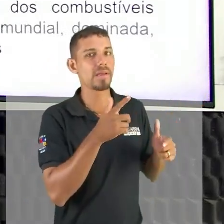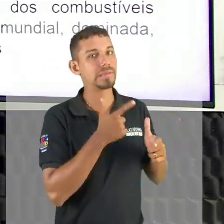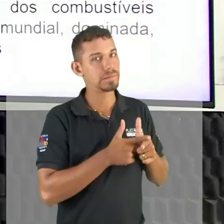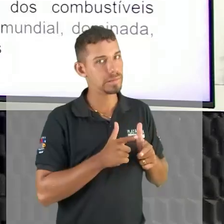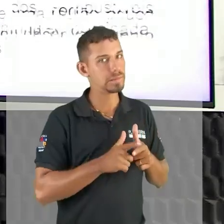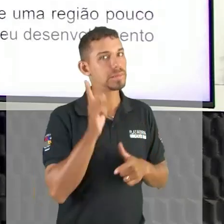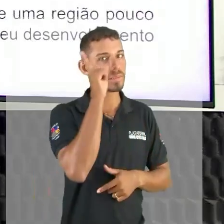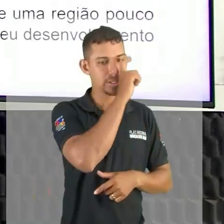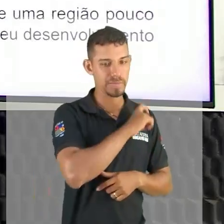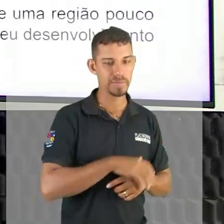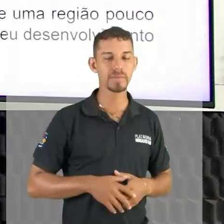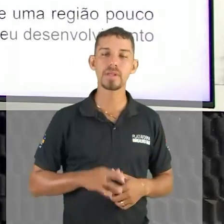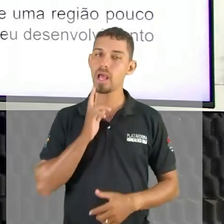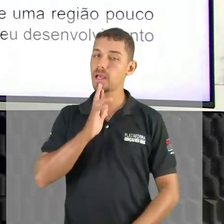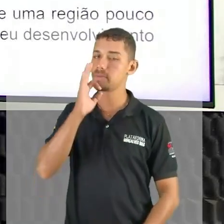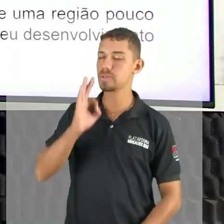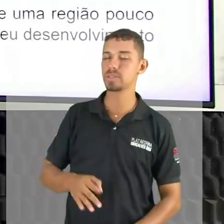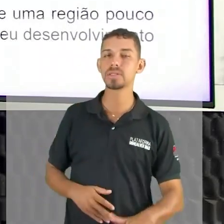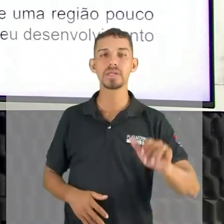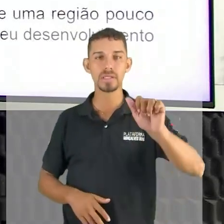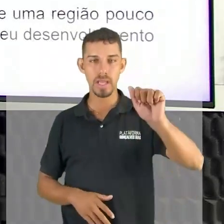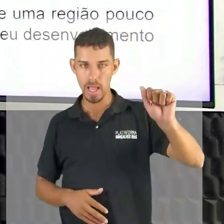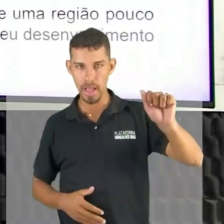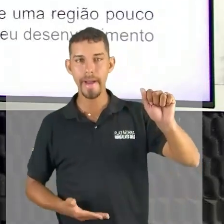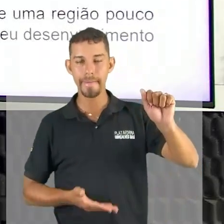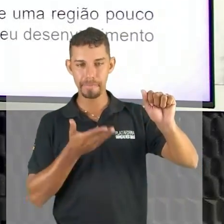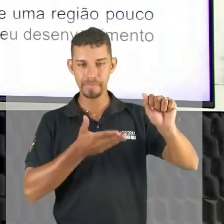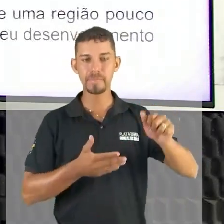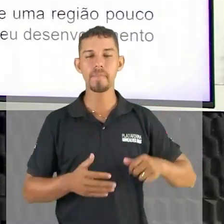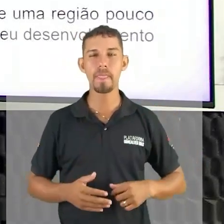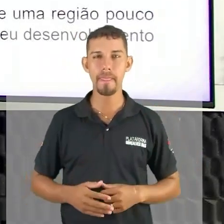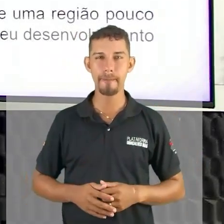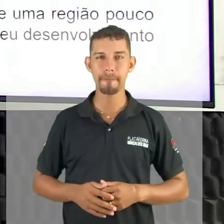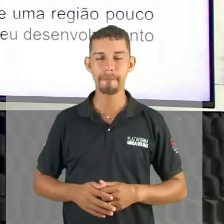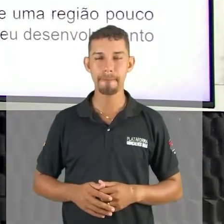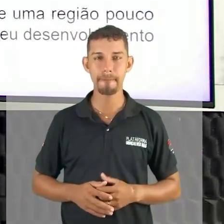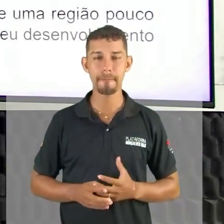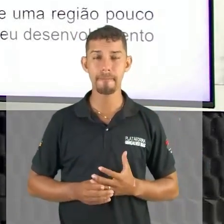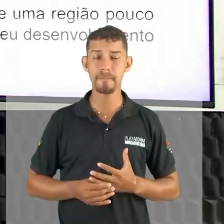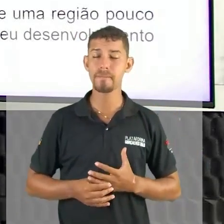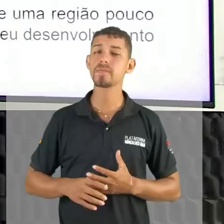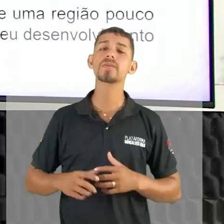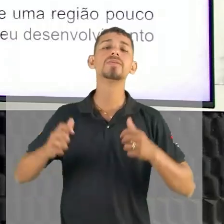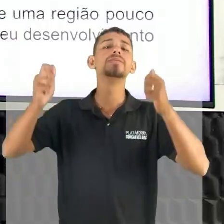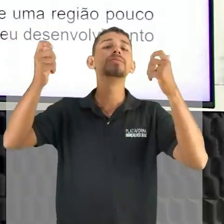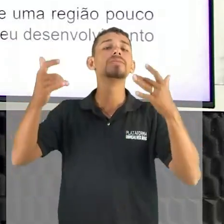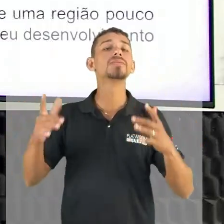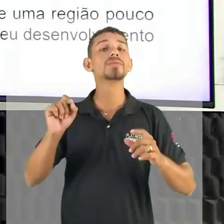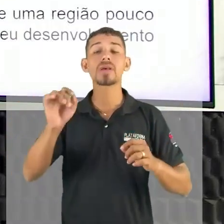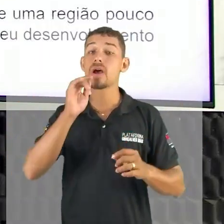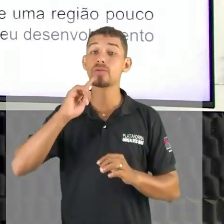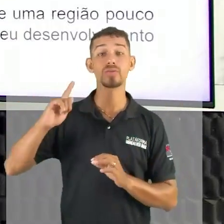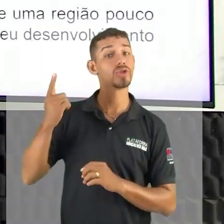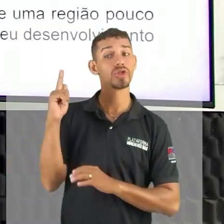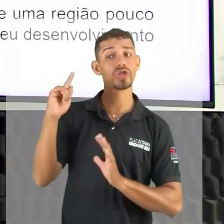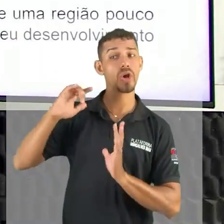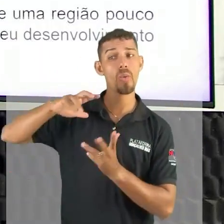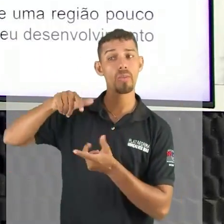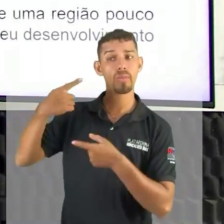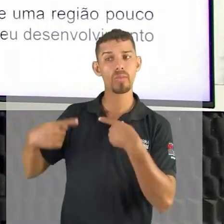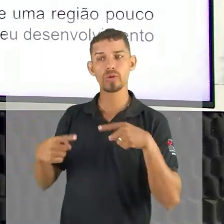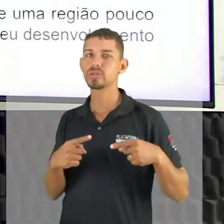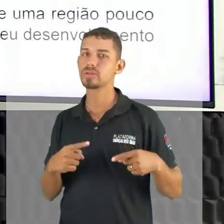complexa. Portanto, a resposta está na letra A. A gente está falando apenas de uma questão geopolítica, não é